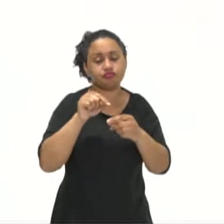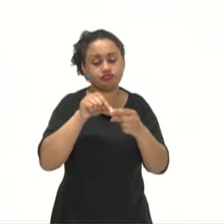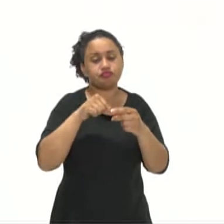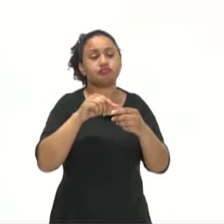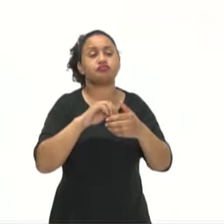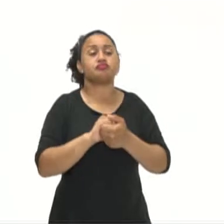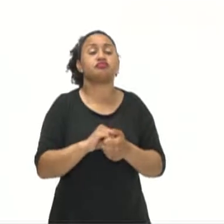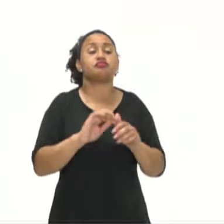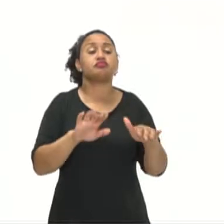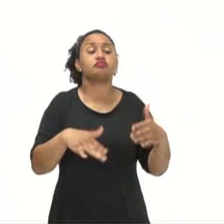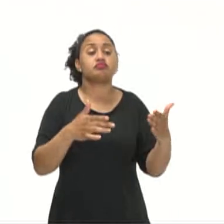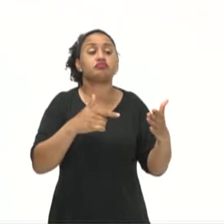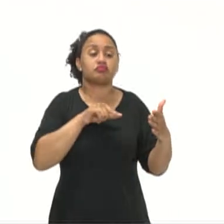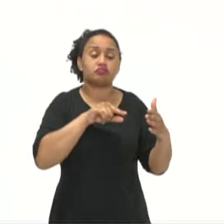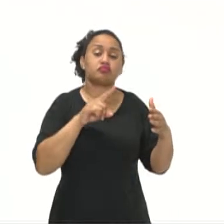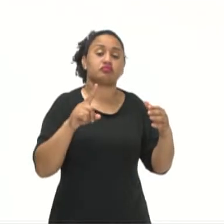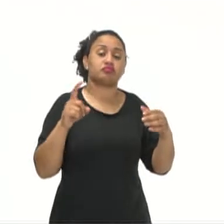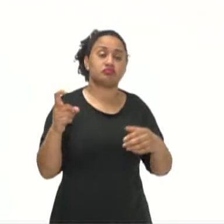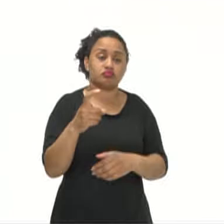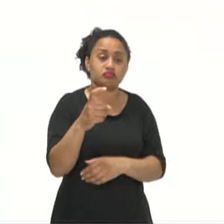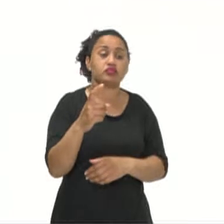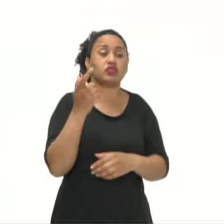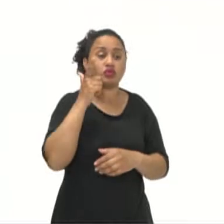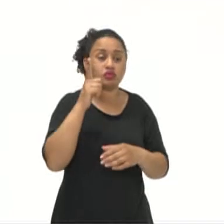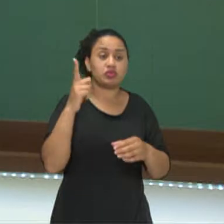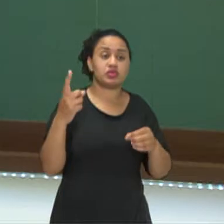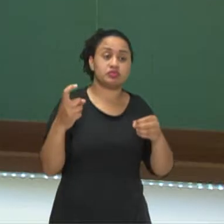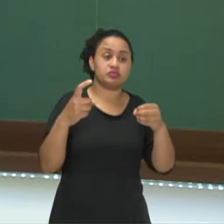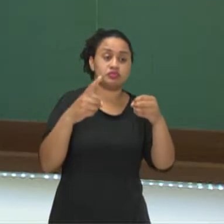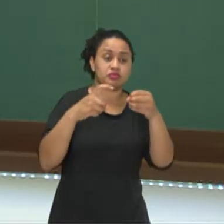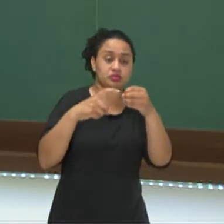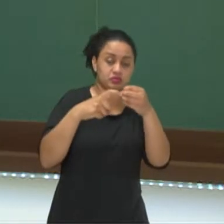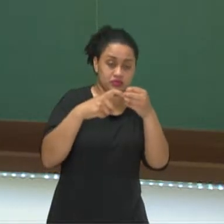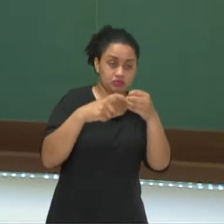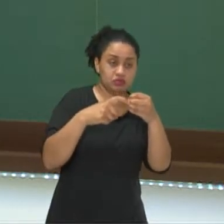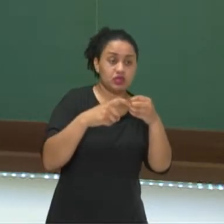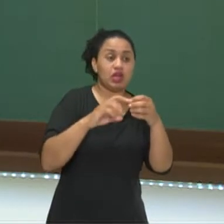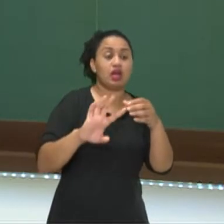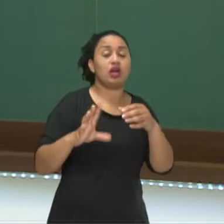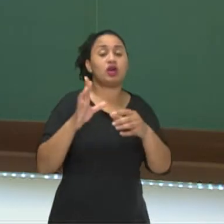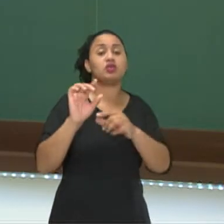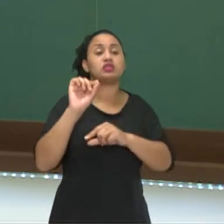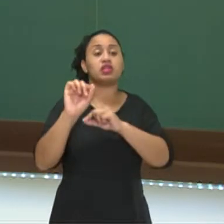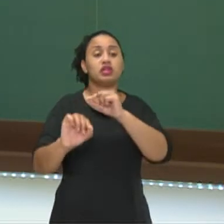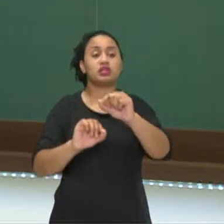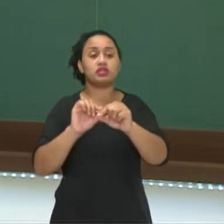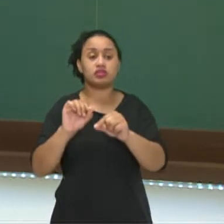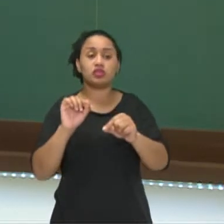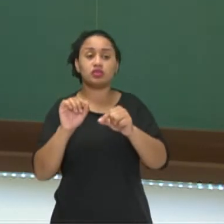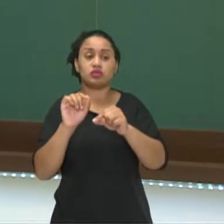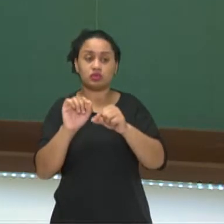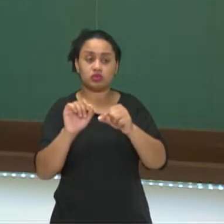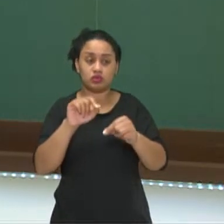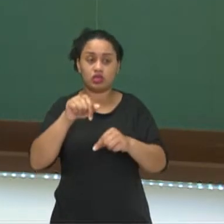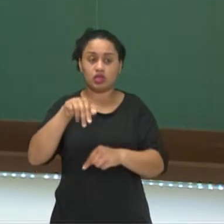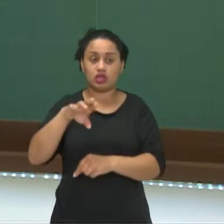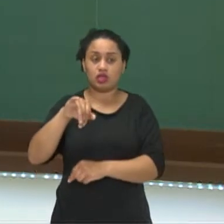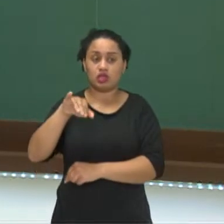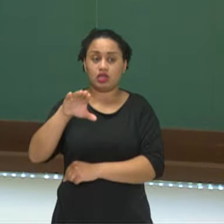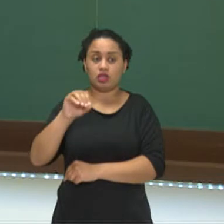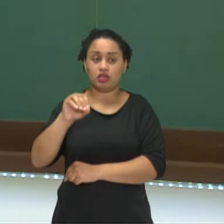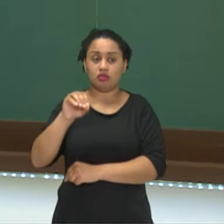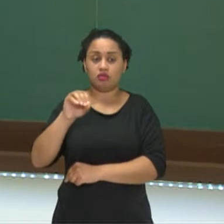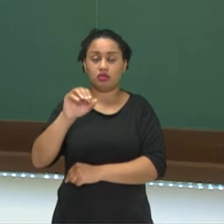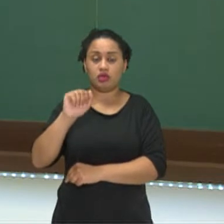Então, para que esse espermatozoide chegue então até o óvulo, ocorre uma quimioatração, certo?